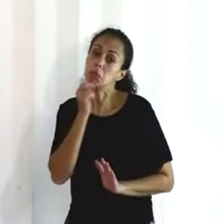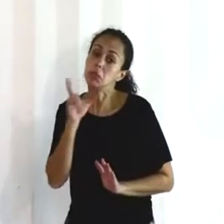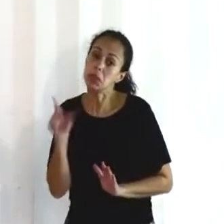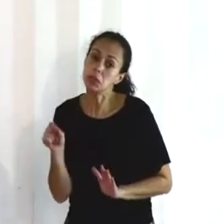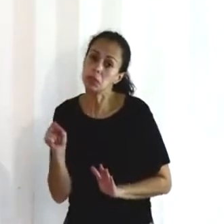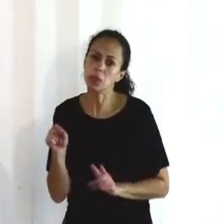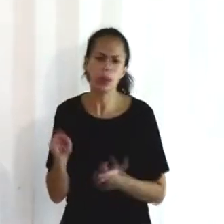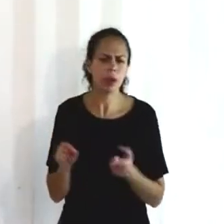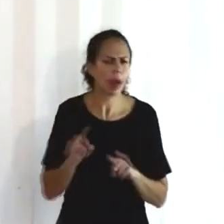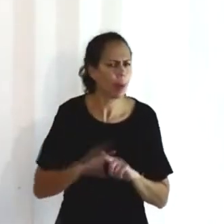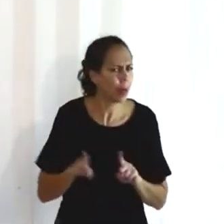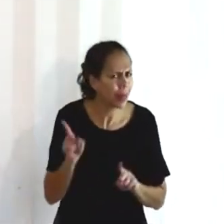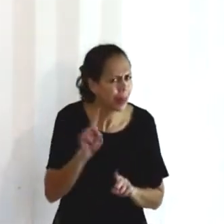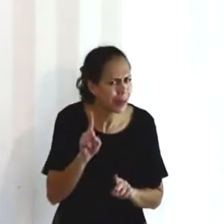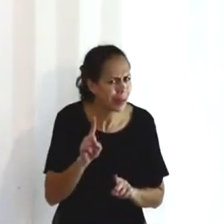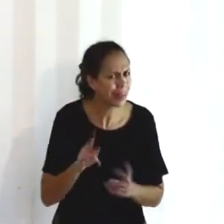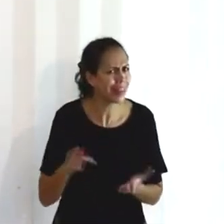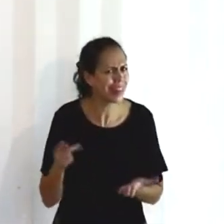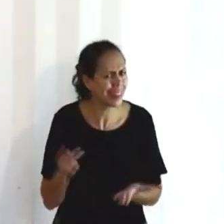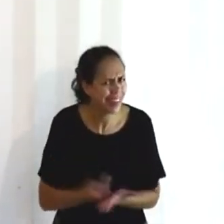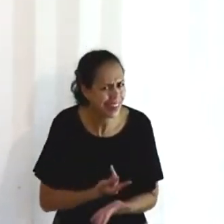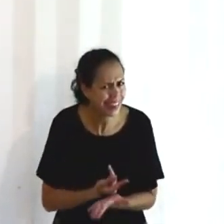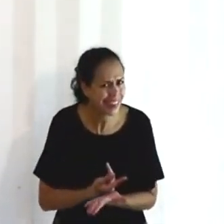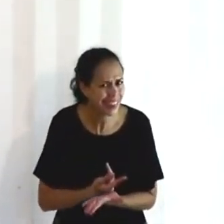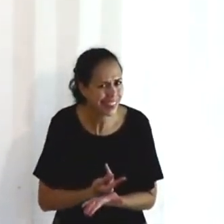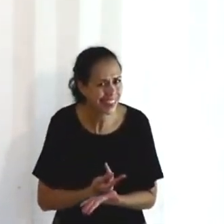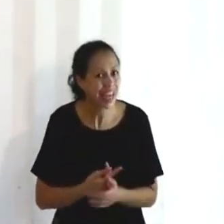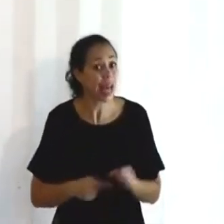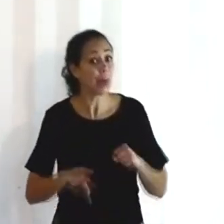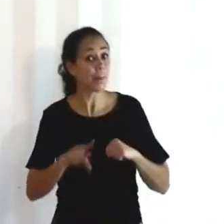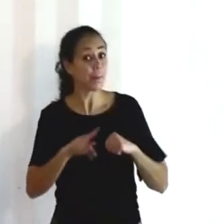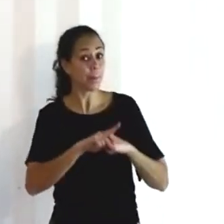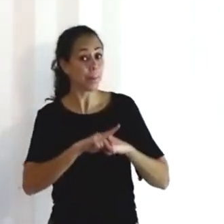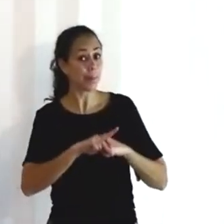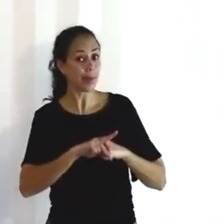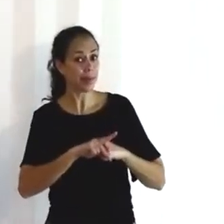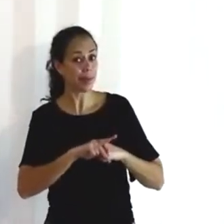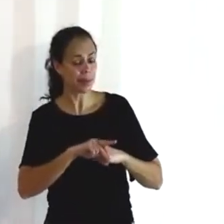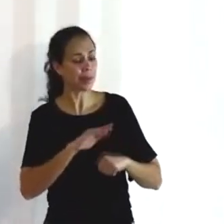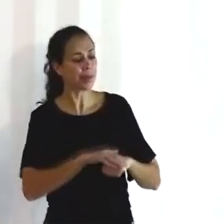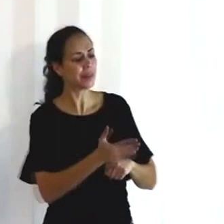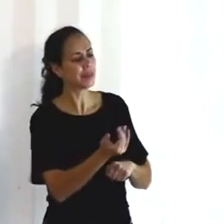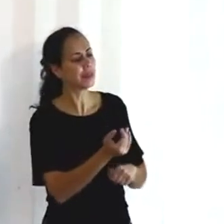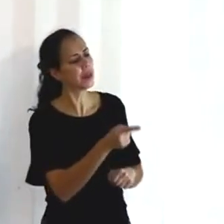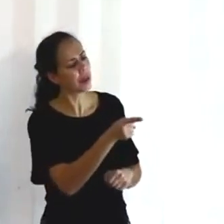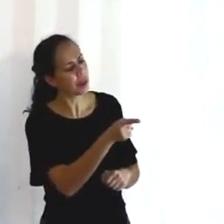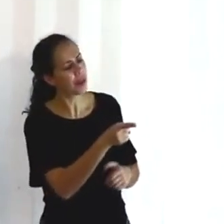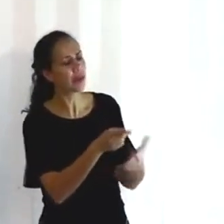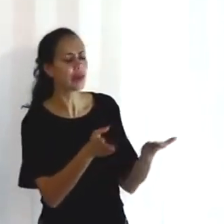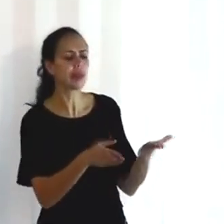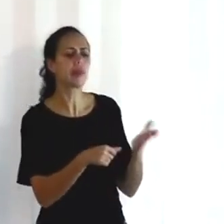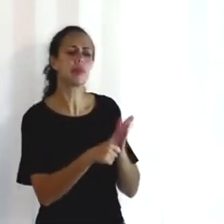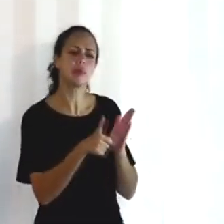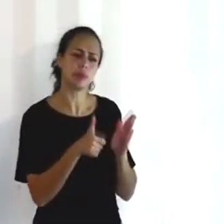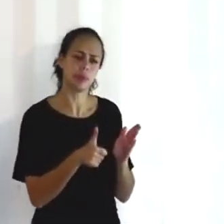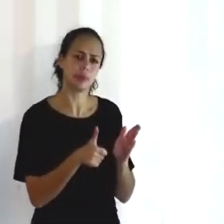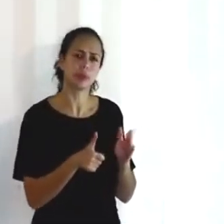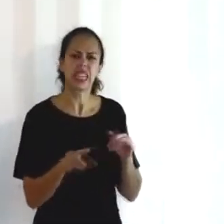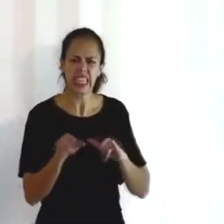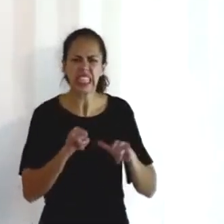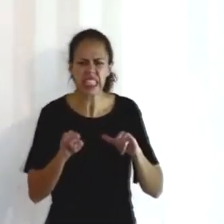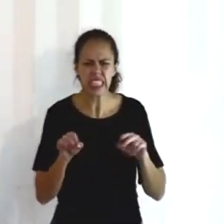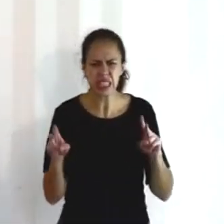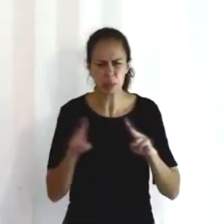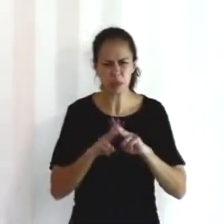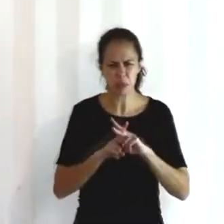Jesus fala sobre como se deve tratar o irmão, primeiramente vai até o irmão, conversa com ele, depois leva alguém com